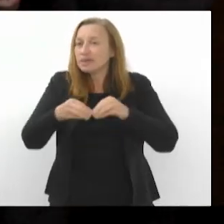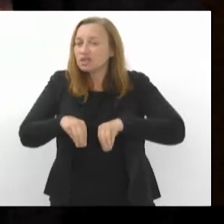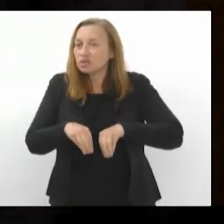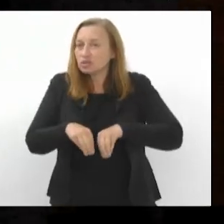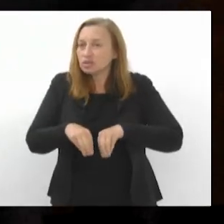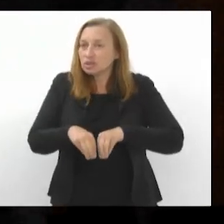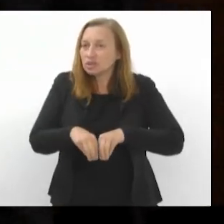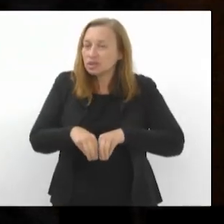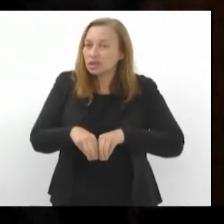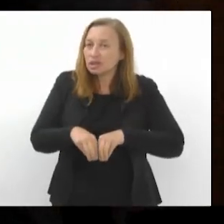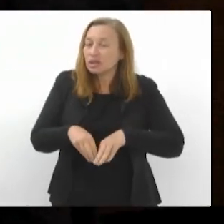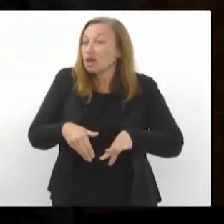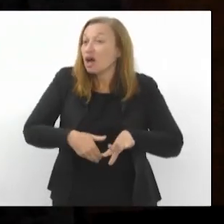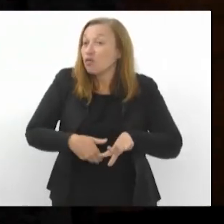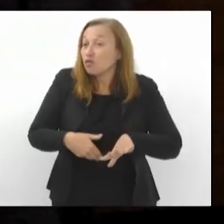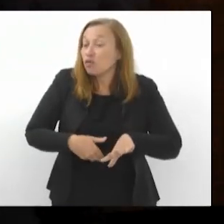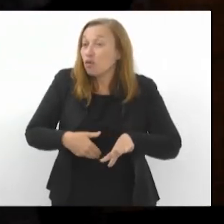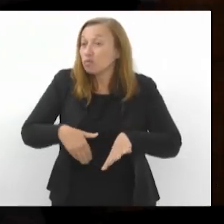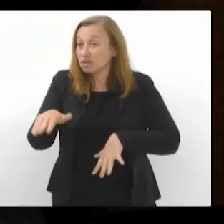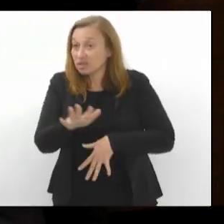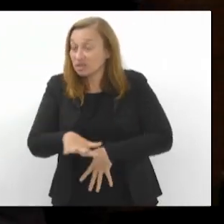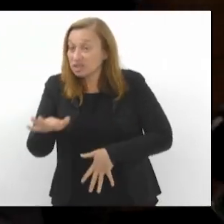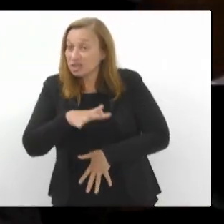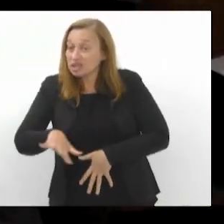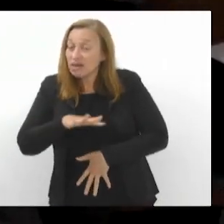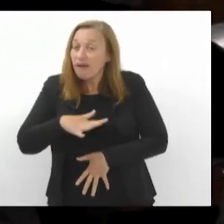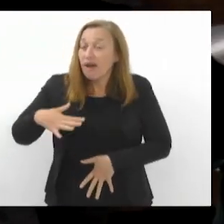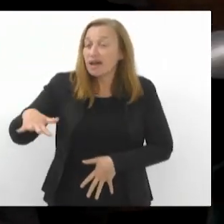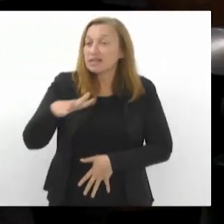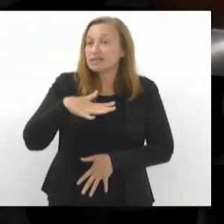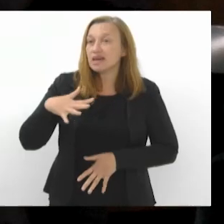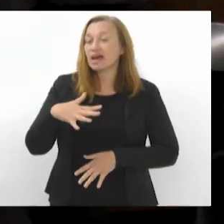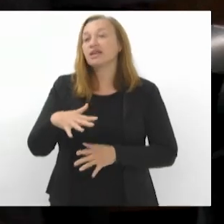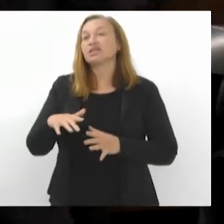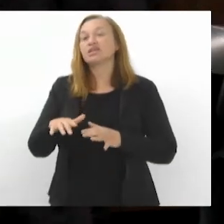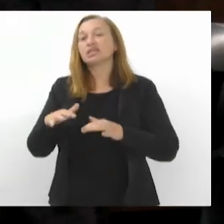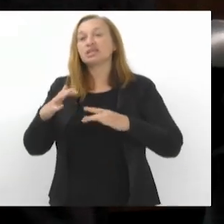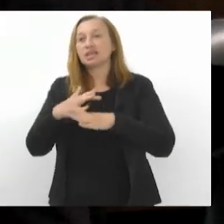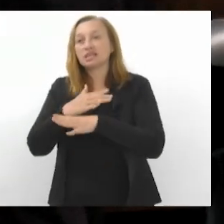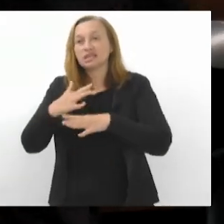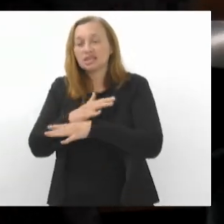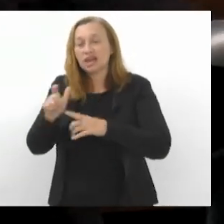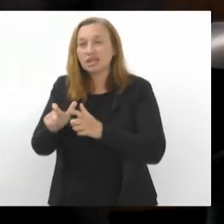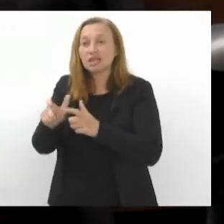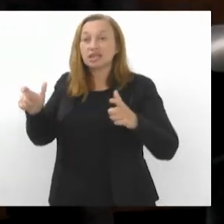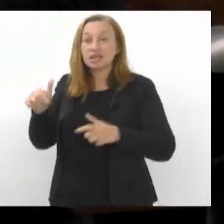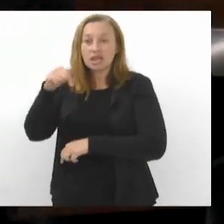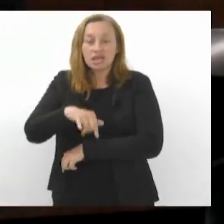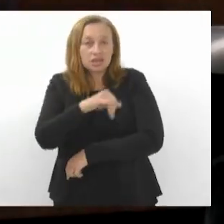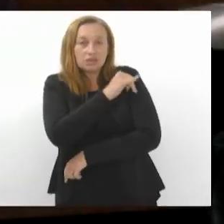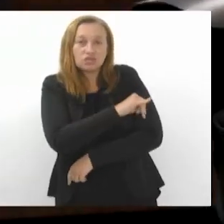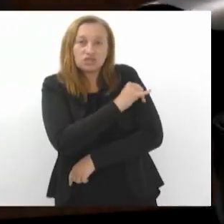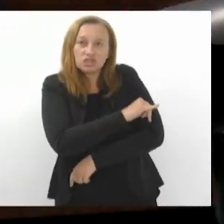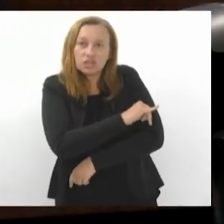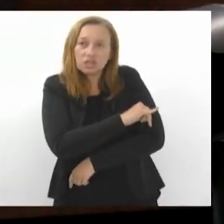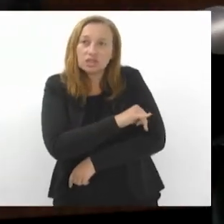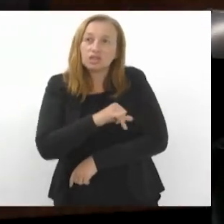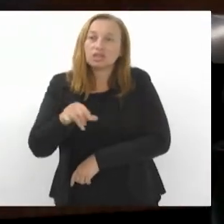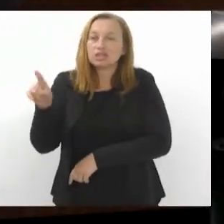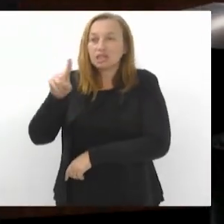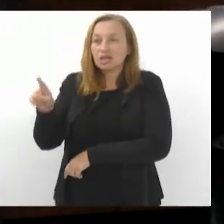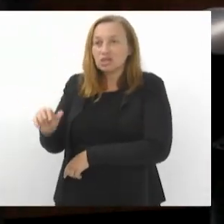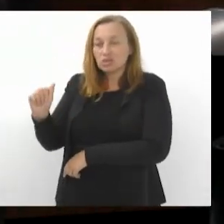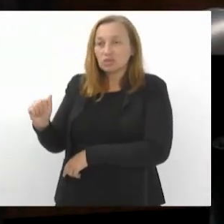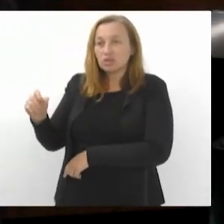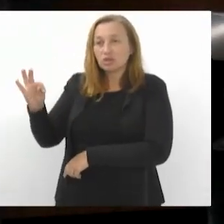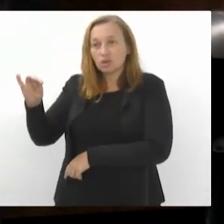subnutrição infantil são as áreas das grandes cidades. E aqui no Rio de Janeiro está na Zona